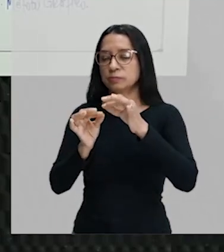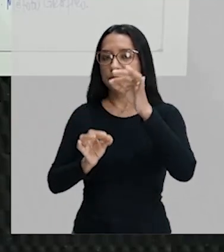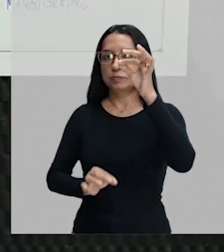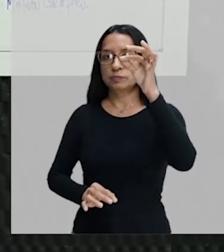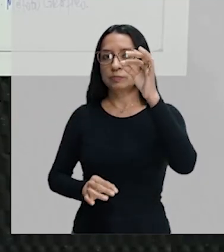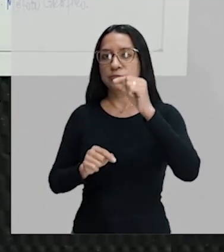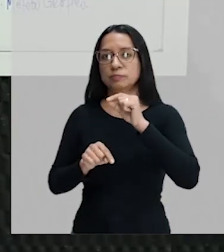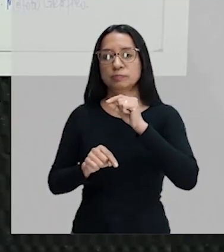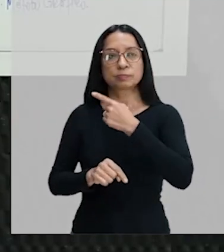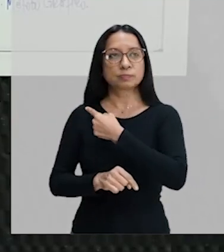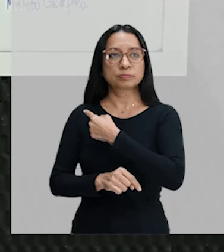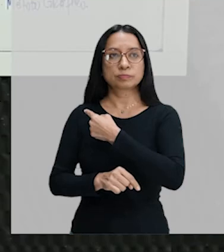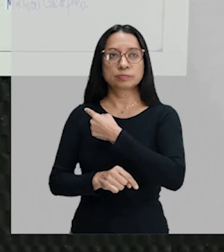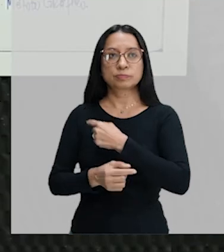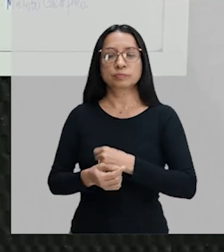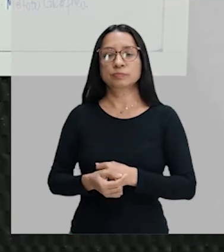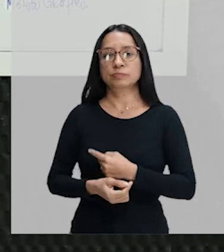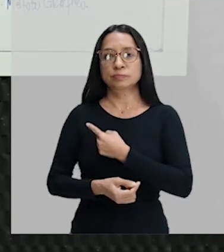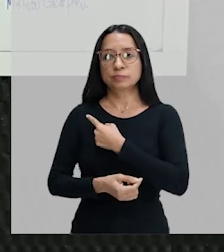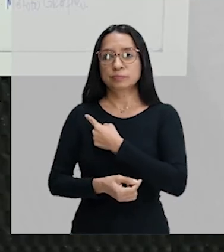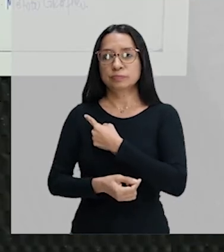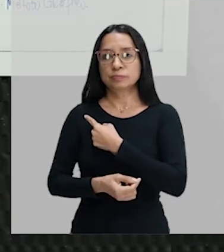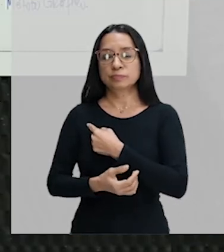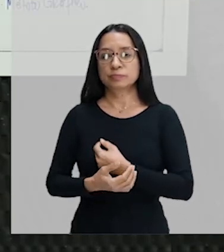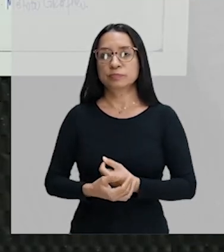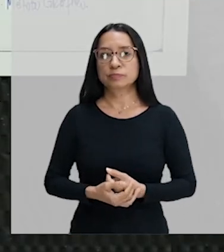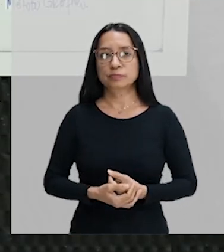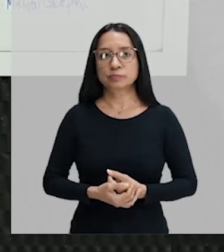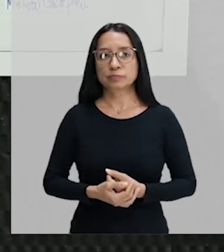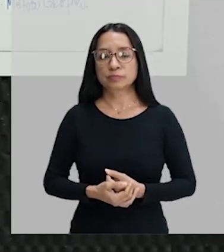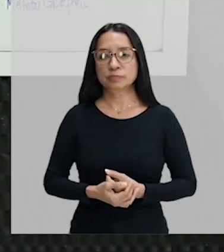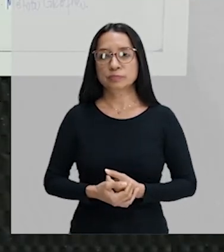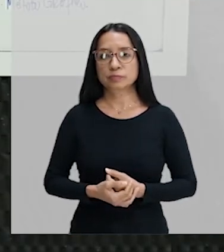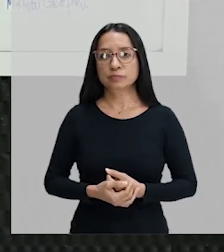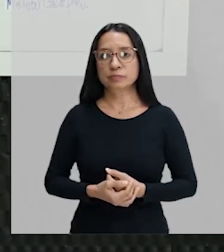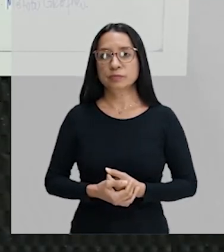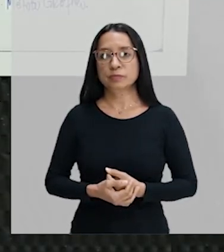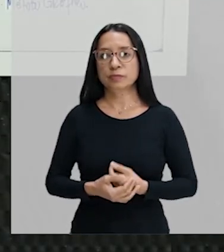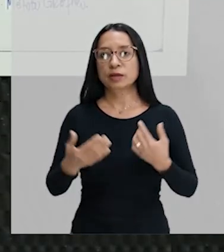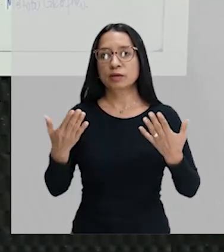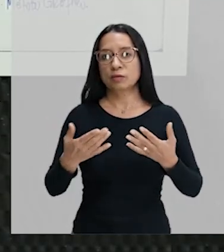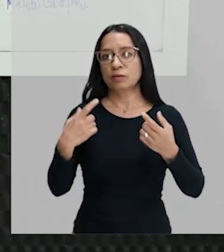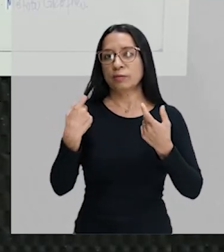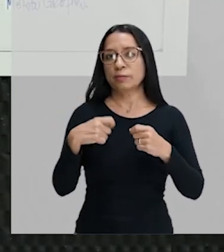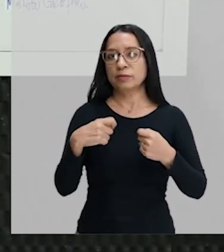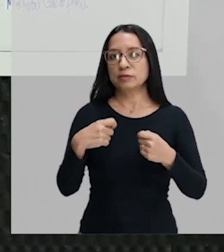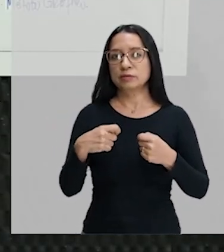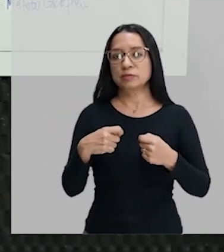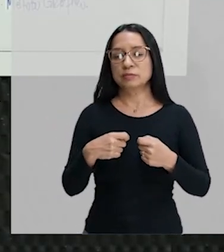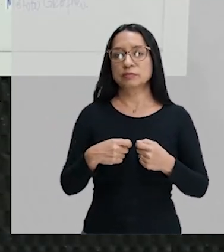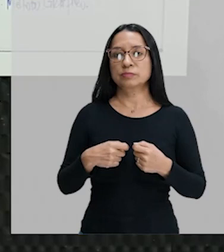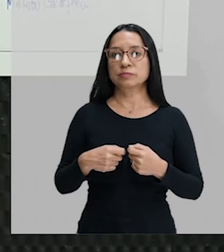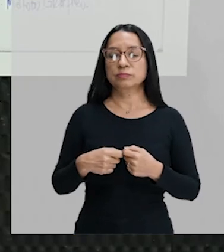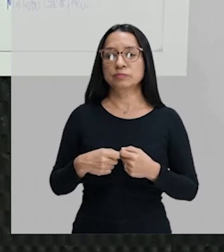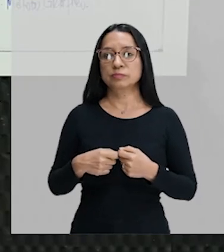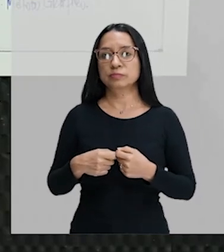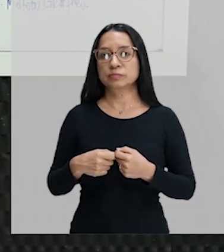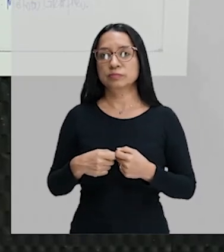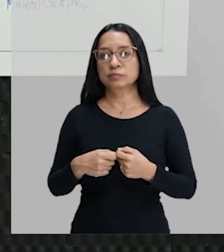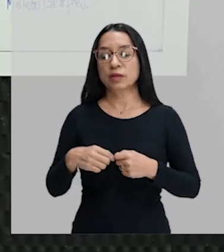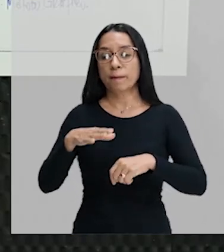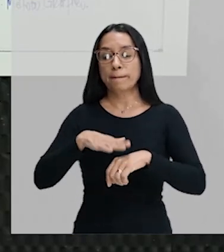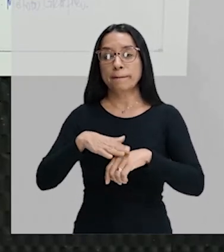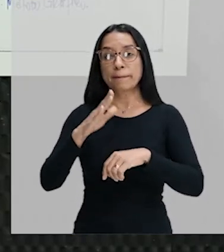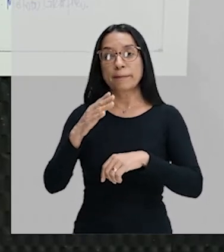Vão passar por esse ponto. Certo? Sim, professor, beleza. Agora eu preciso de